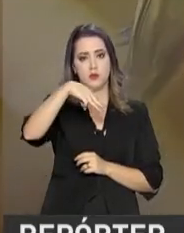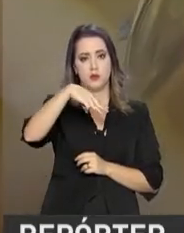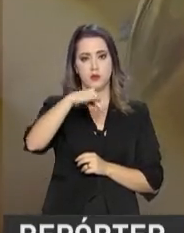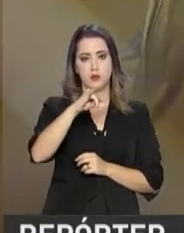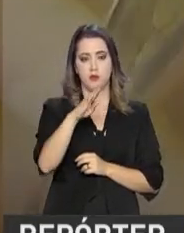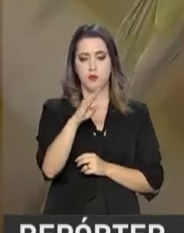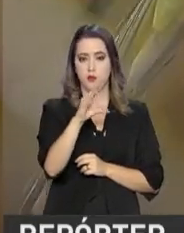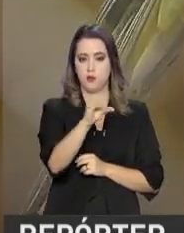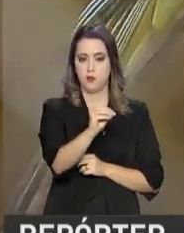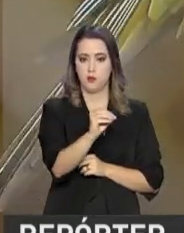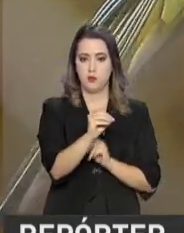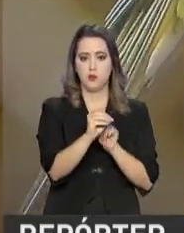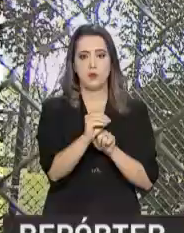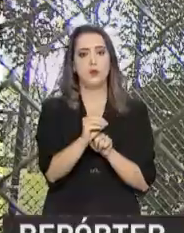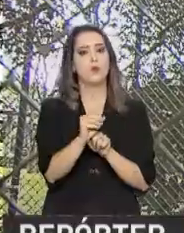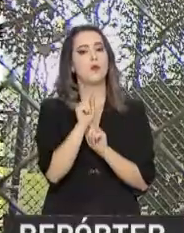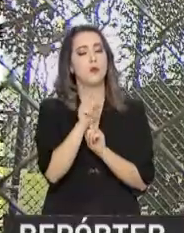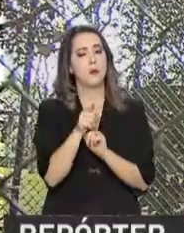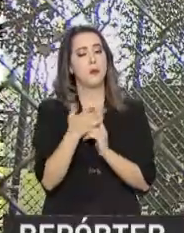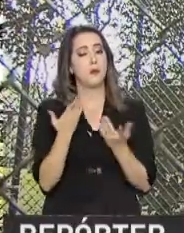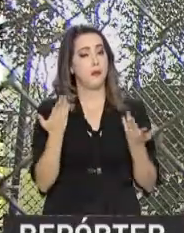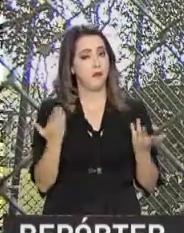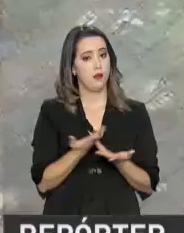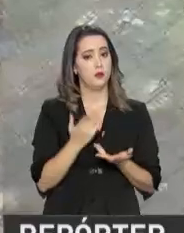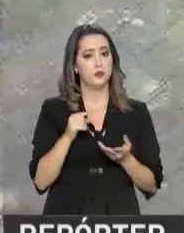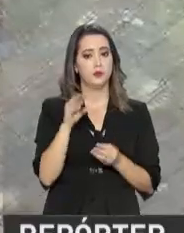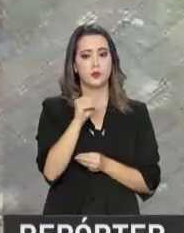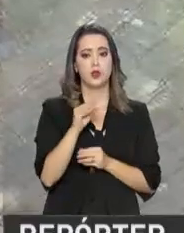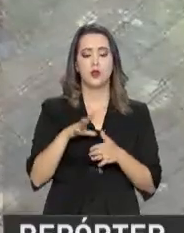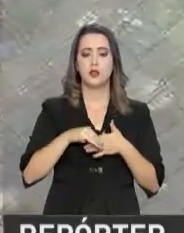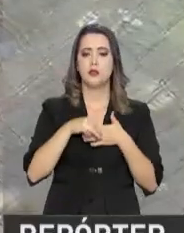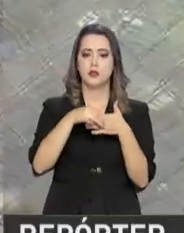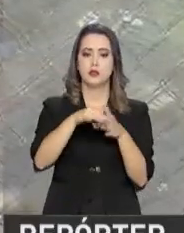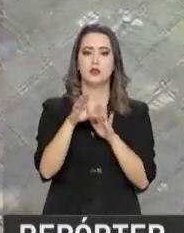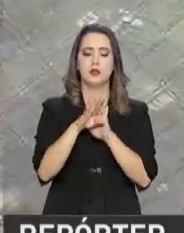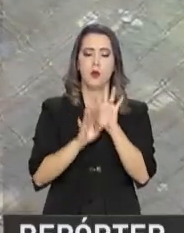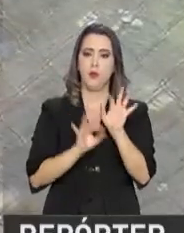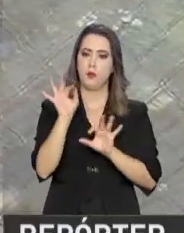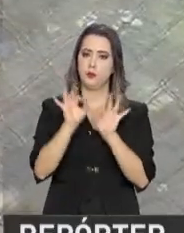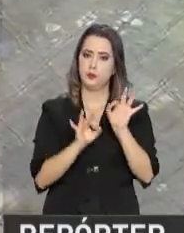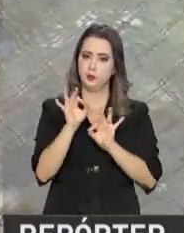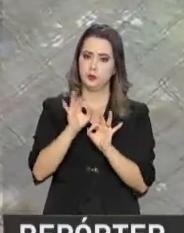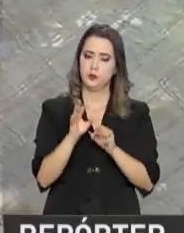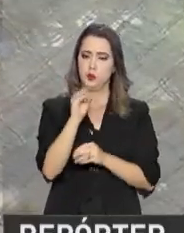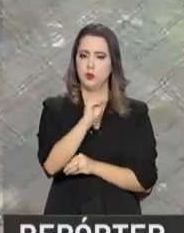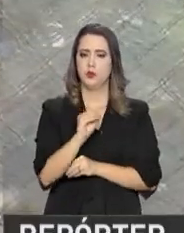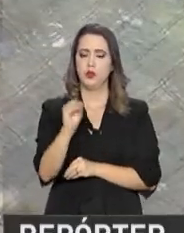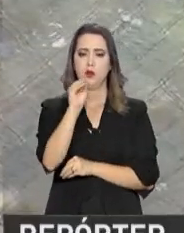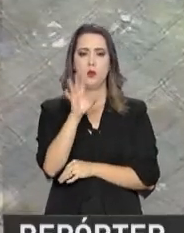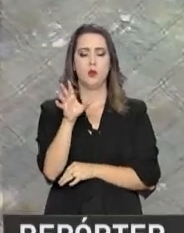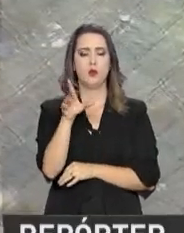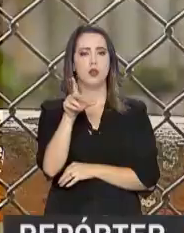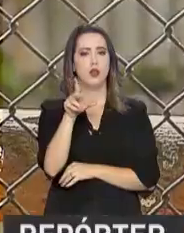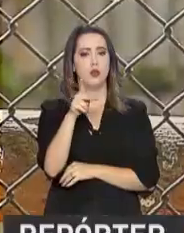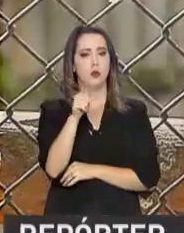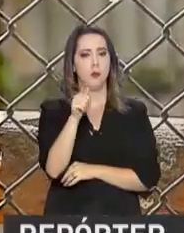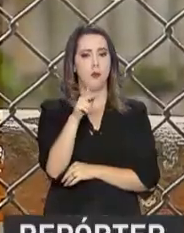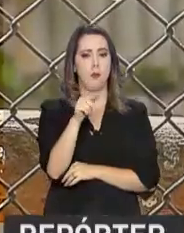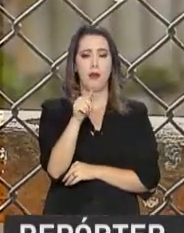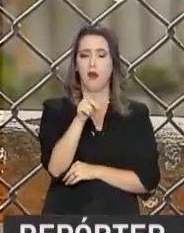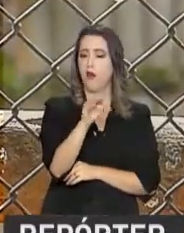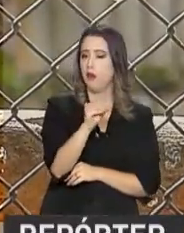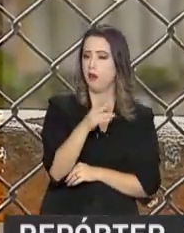da biodiversidade ecm bill coordena o plano nacional para a preservação dos papagaios e